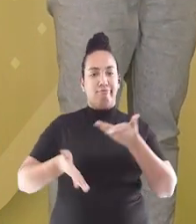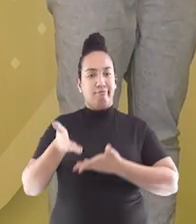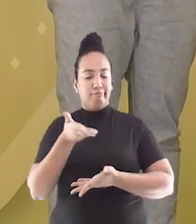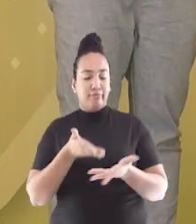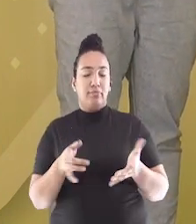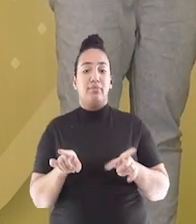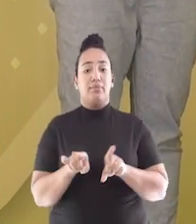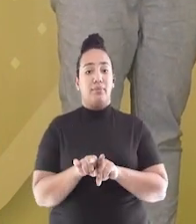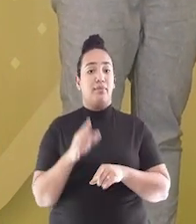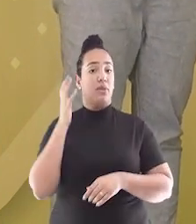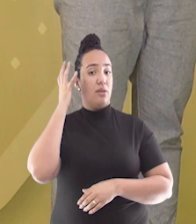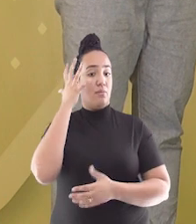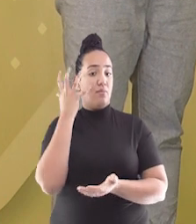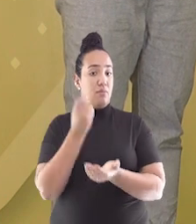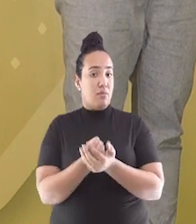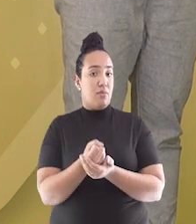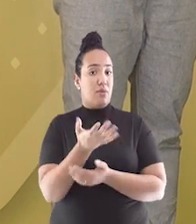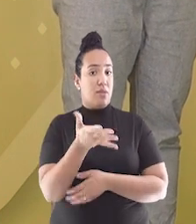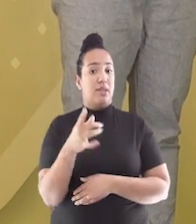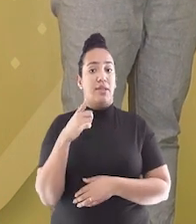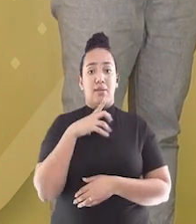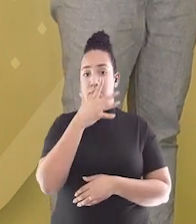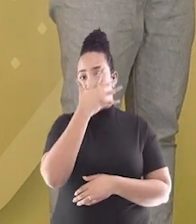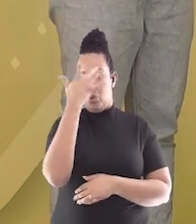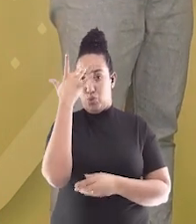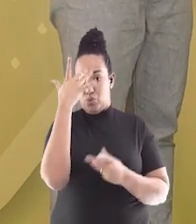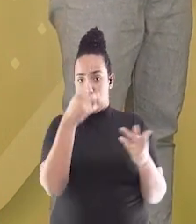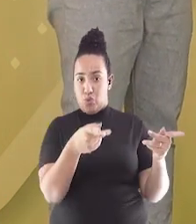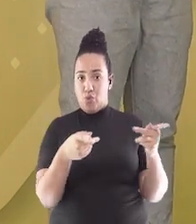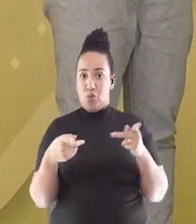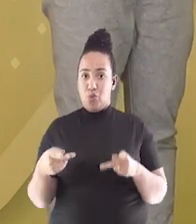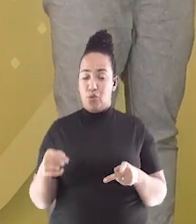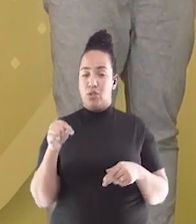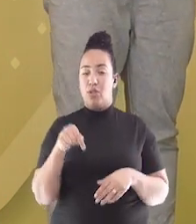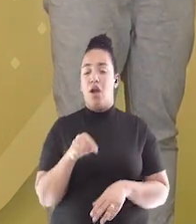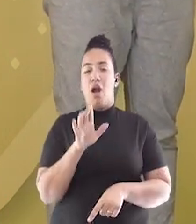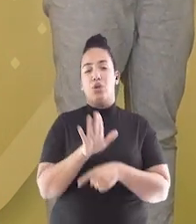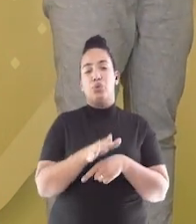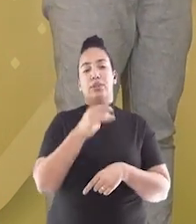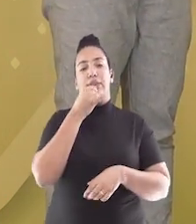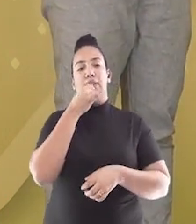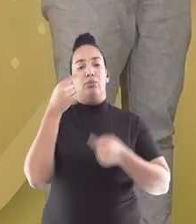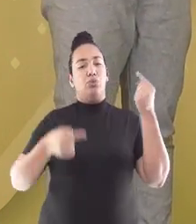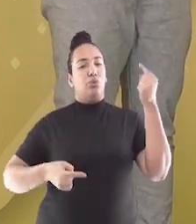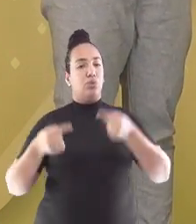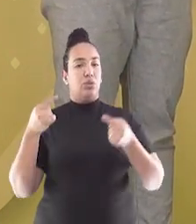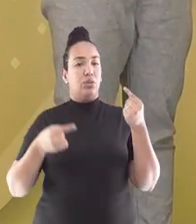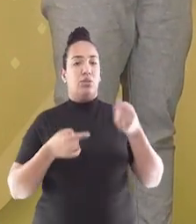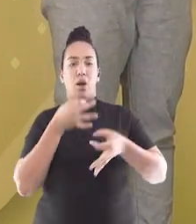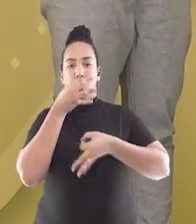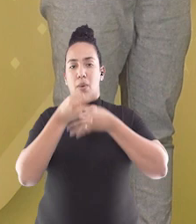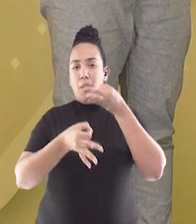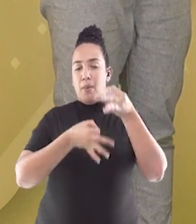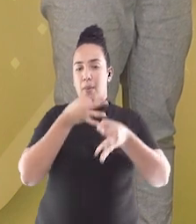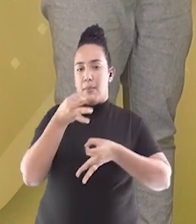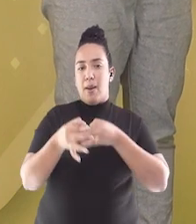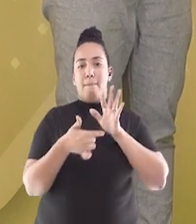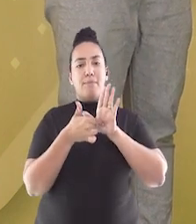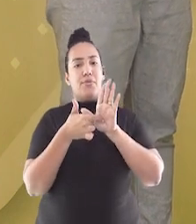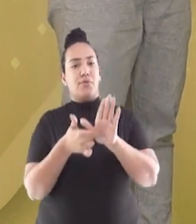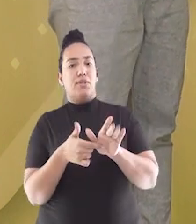dos podcasts também contam com a presença de convidados, que dão as suas contribuições ao debate,